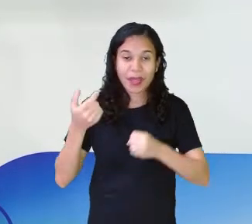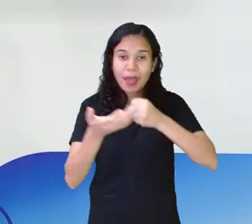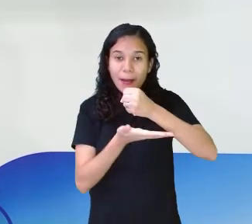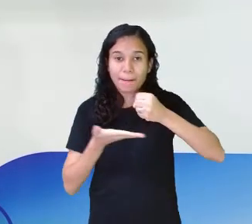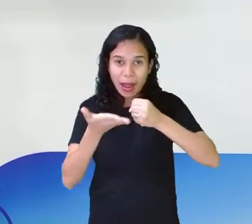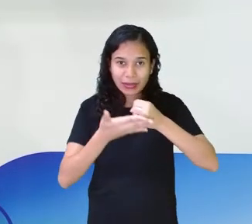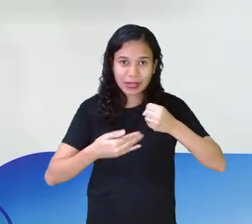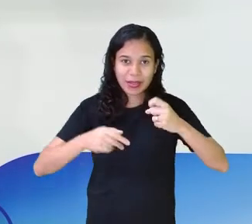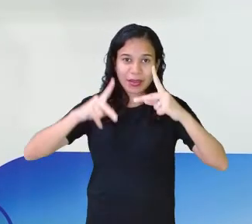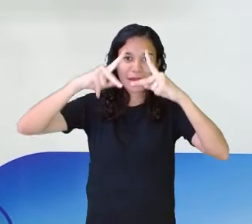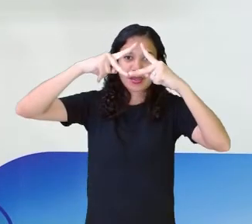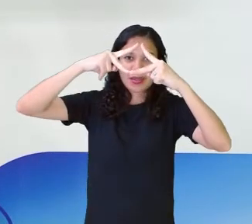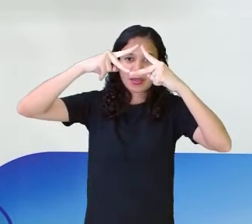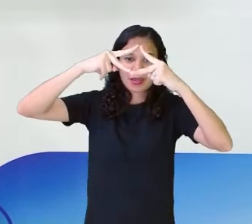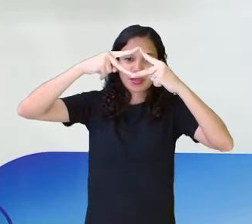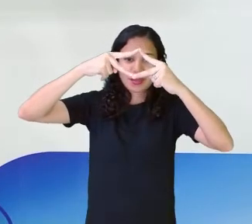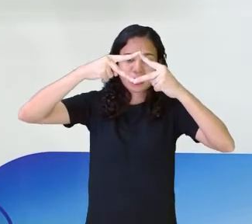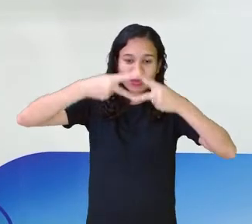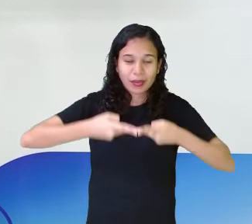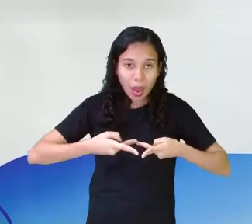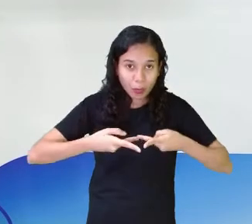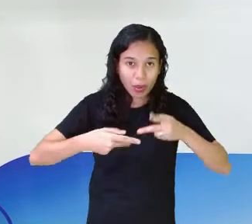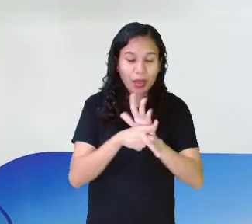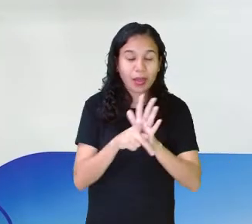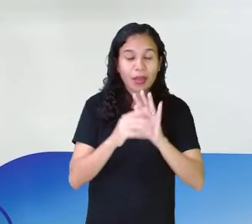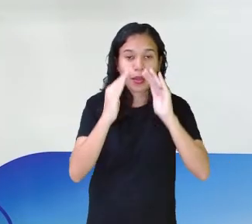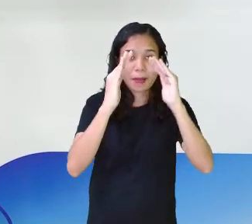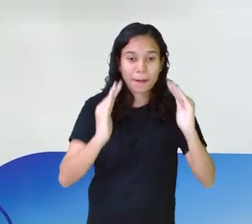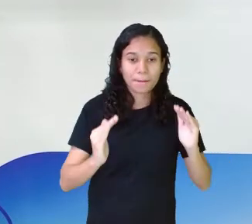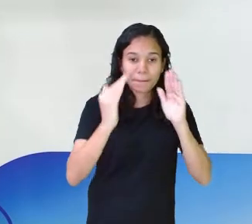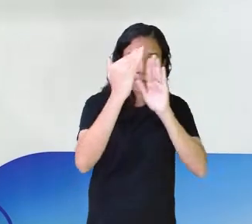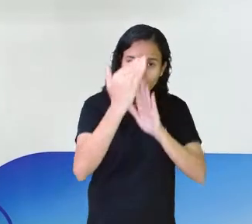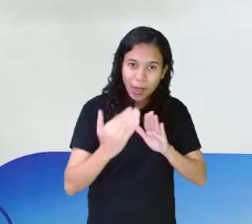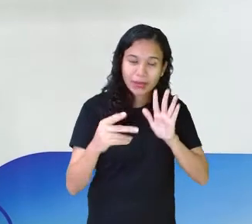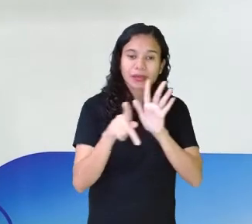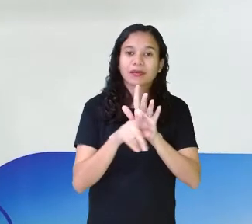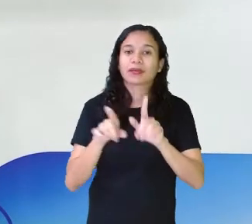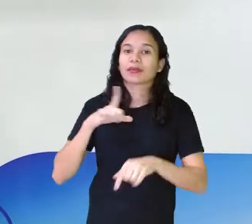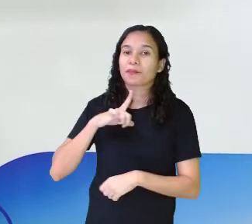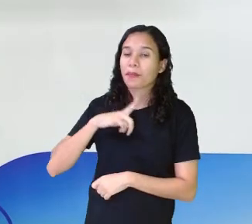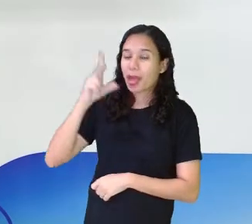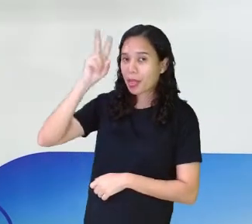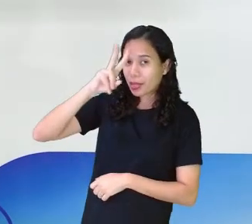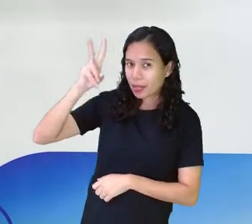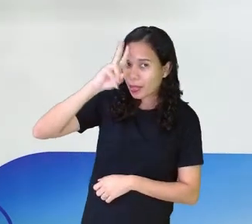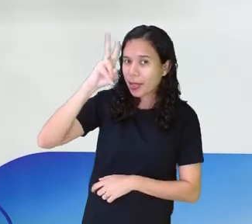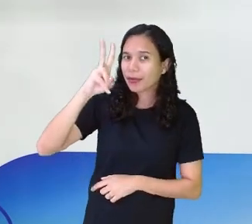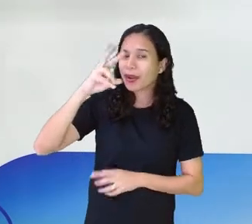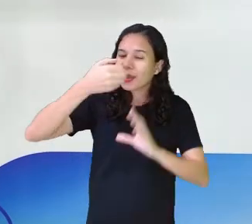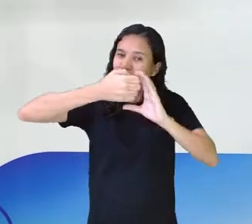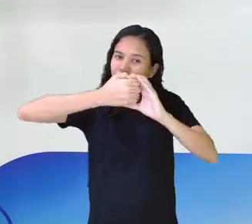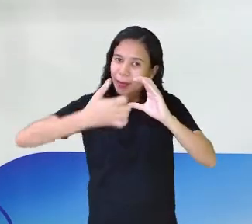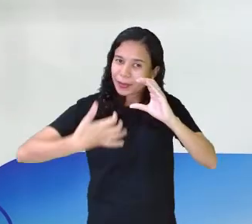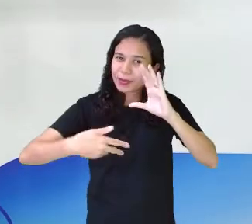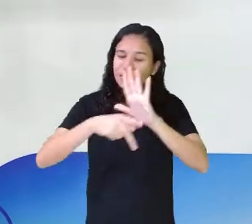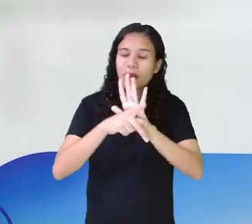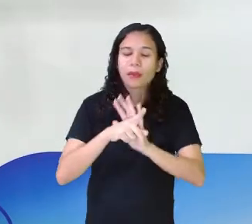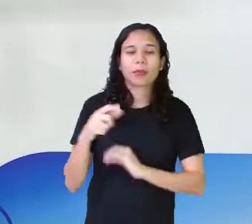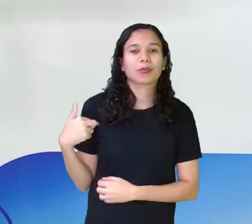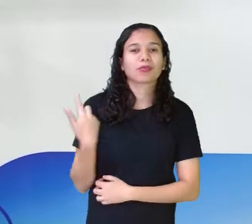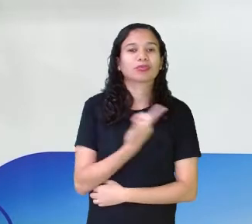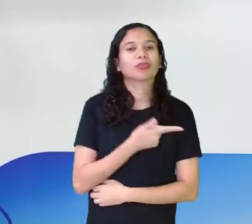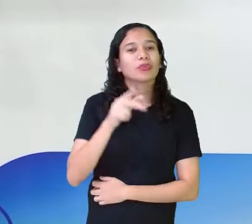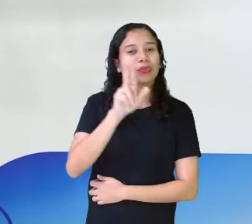base triangular e tenho meu prisma de base quadrada. Lembra das características dos meus